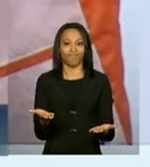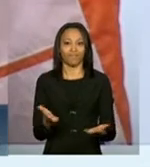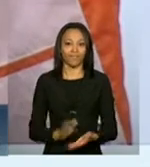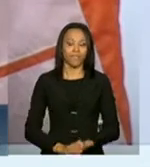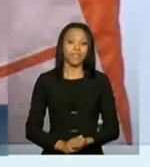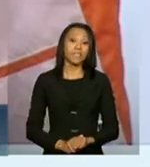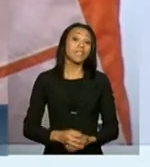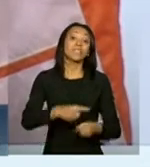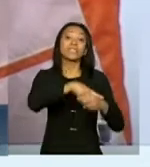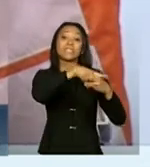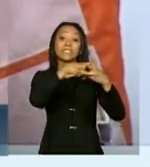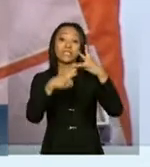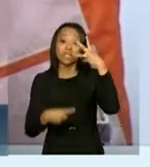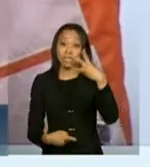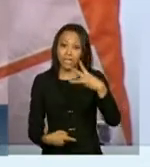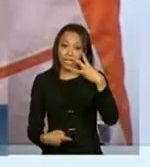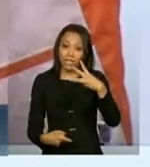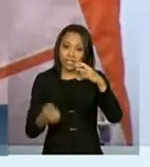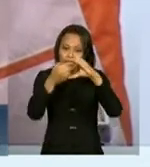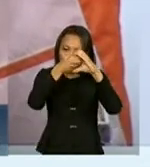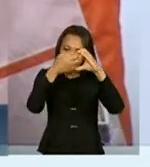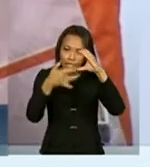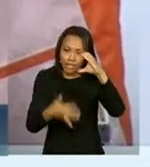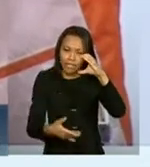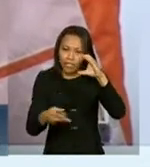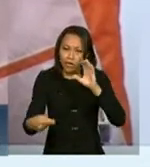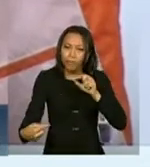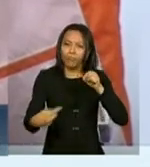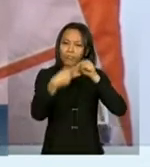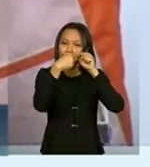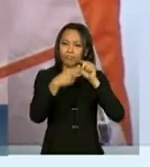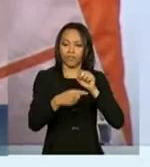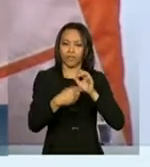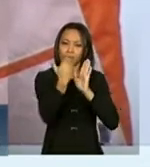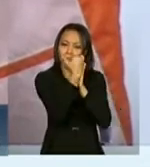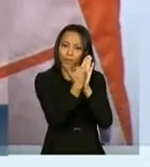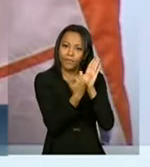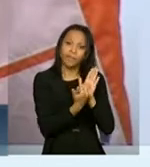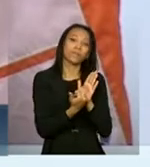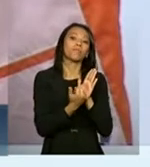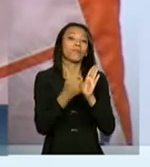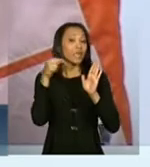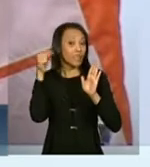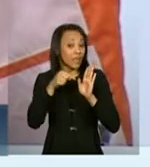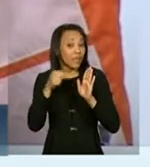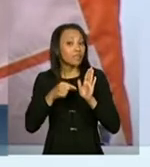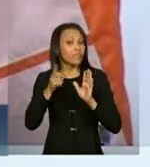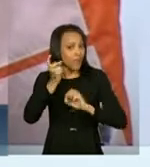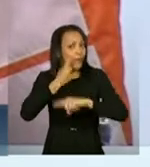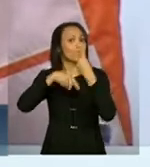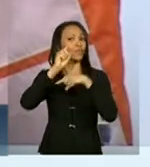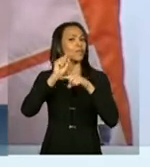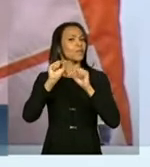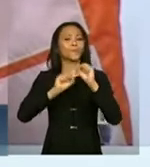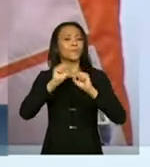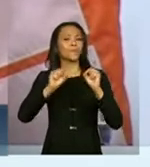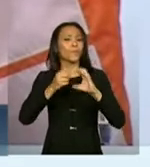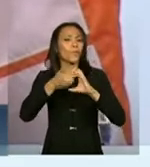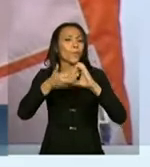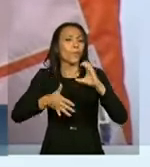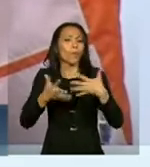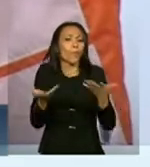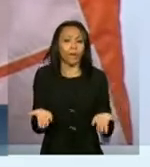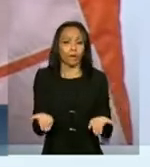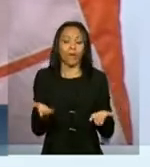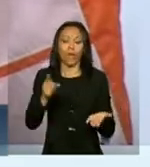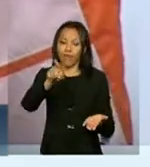três características desse programa que fazem com que ele seja um sucesso são